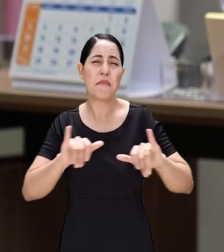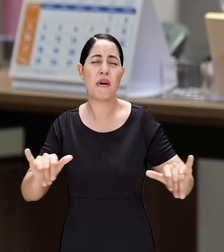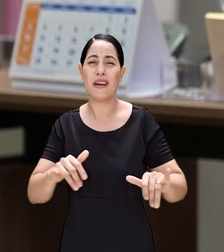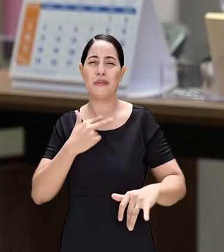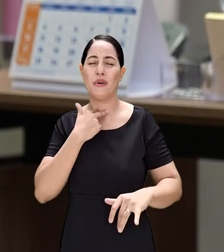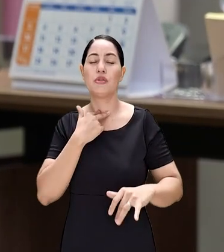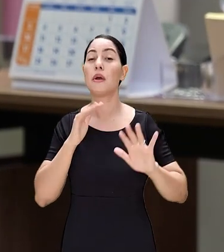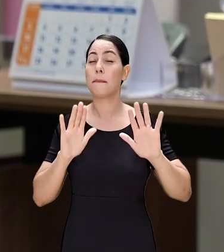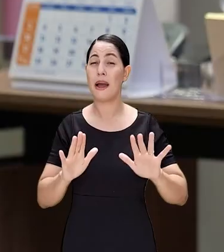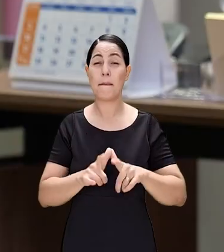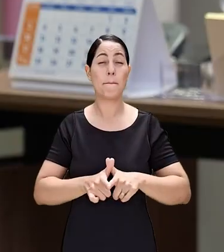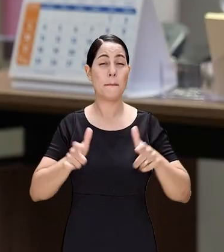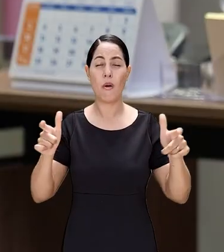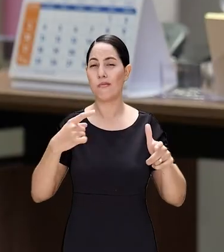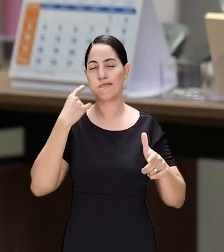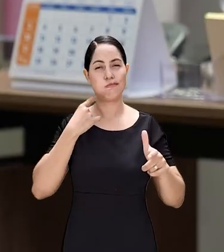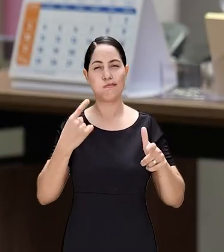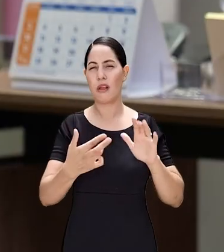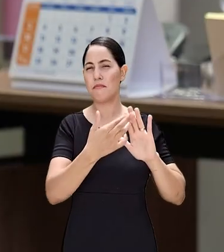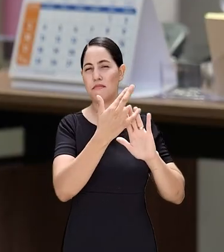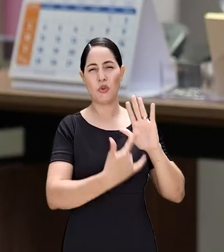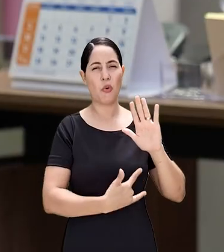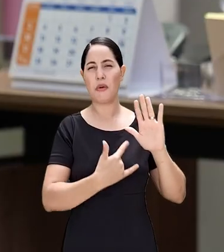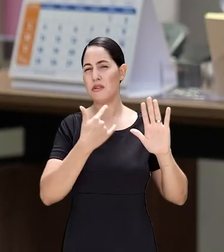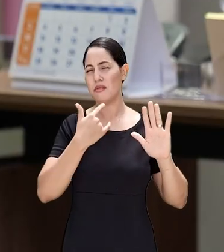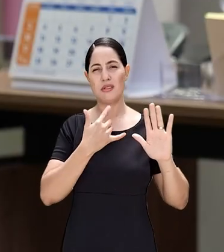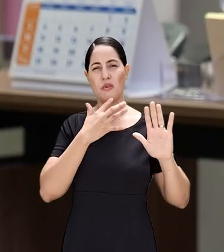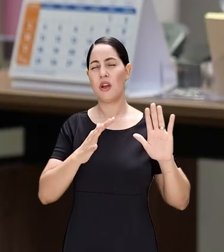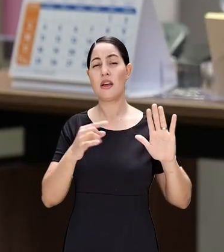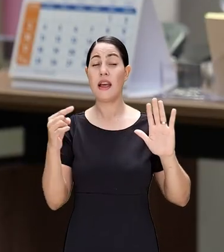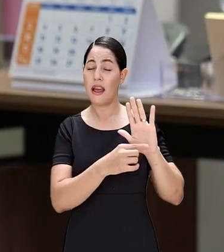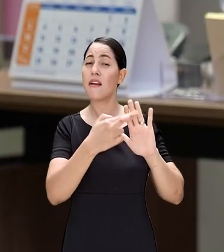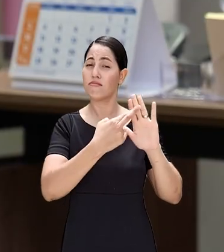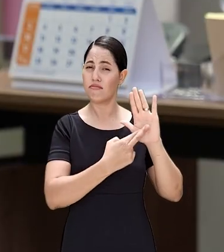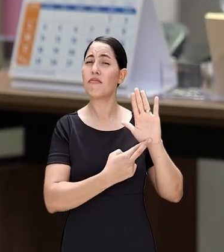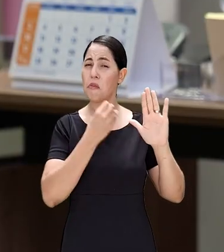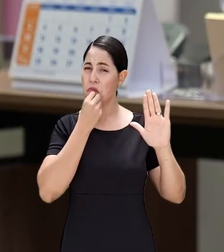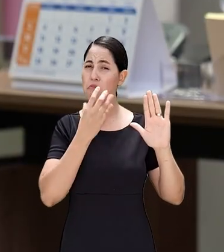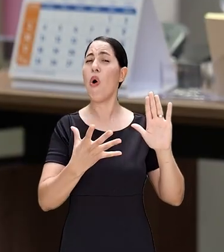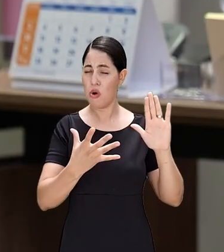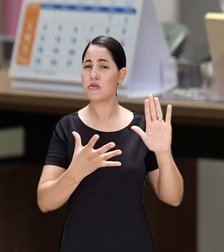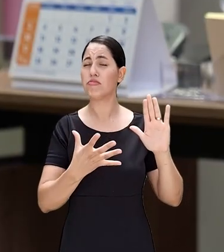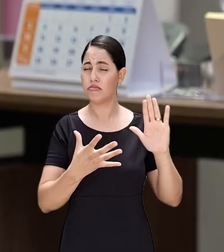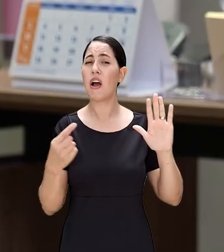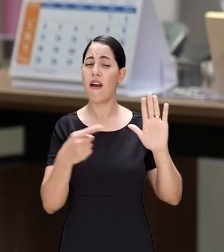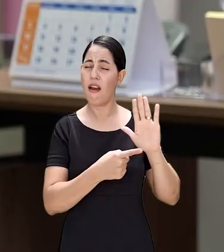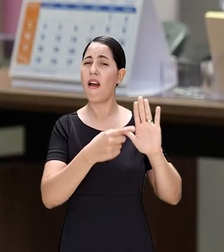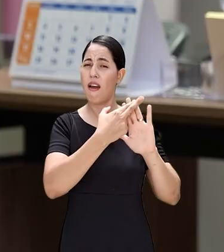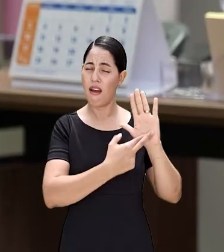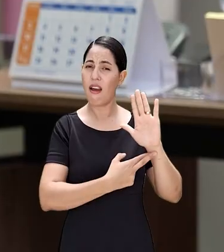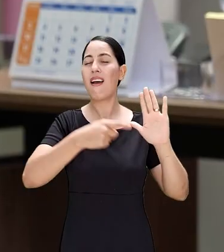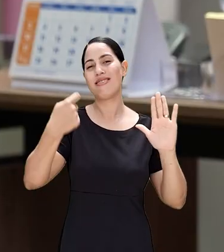dos advogados não conhece o provimento. O provimento é bom, o provimento traz regras que são boas e necessárias